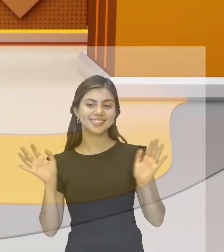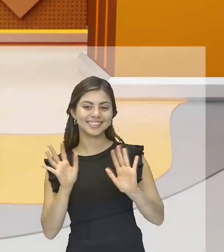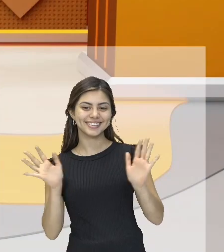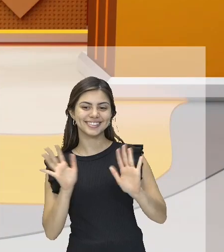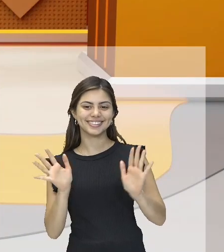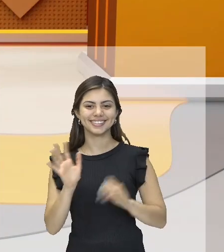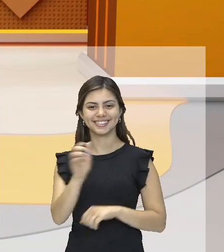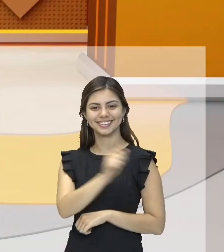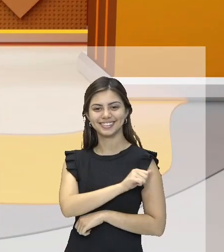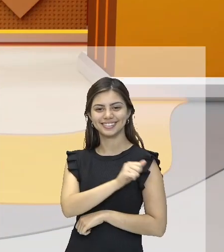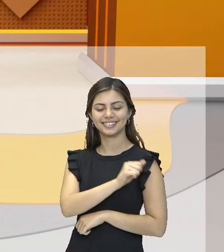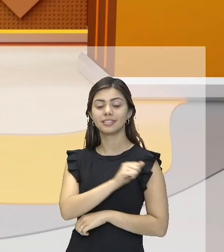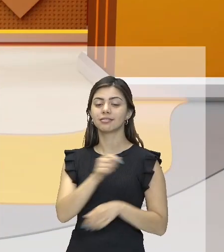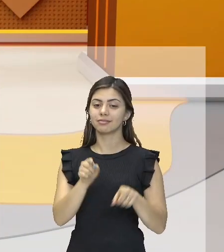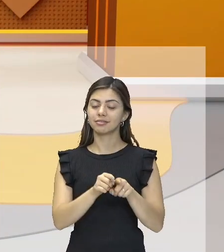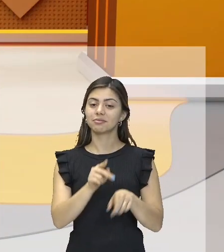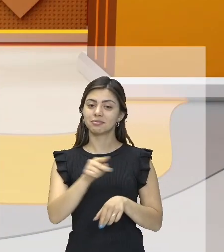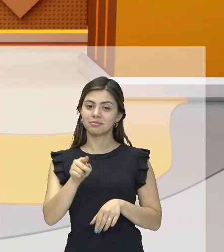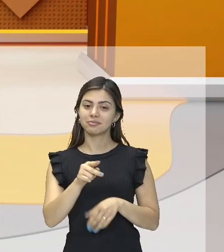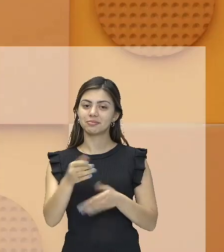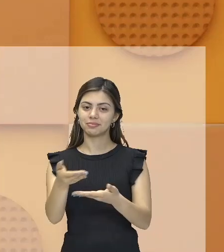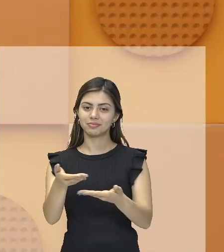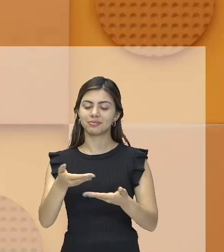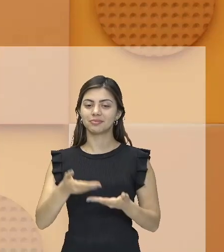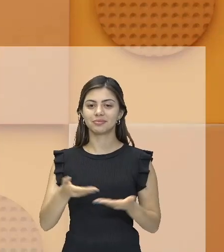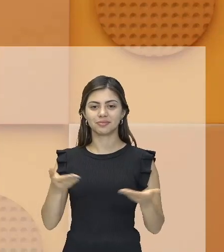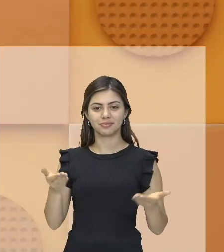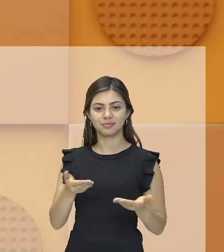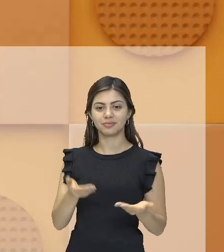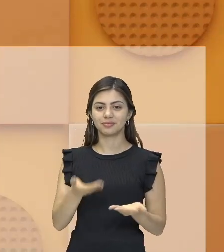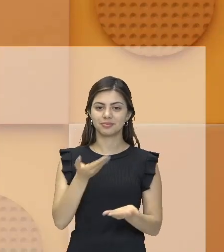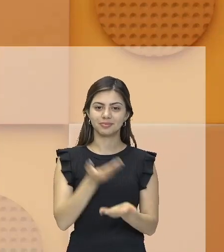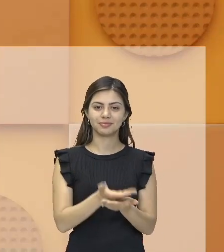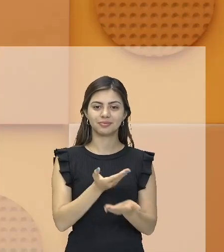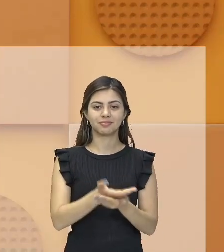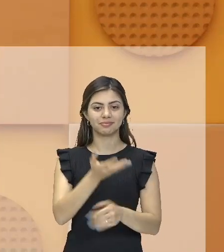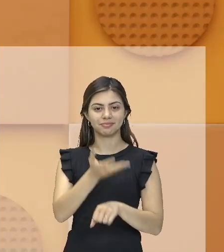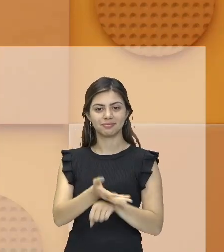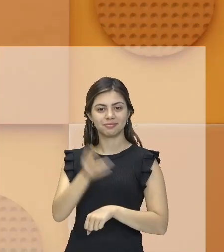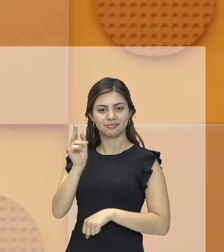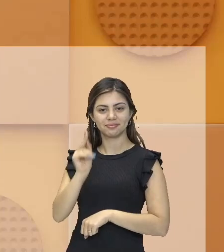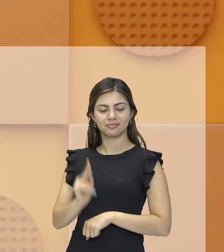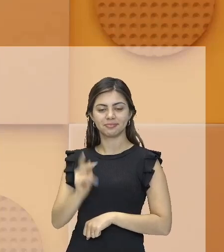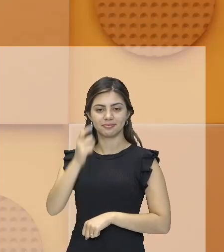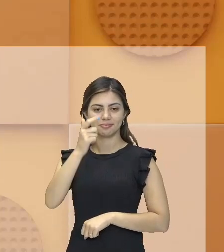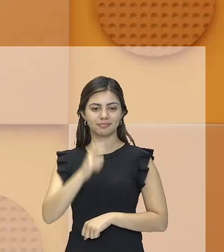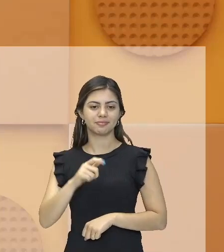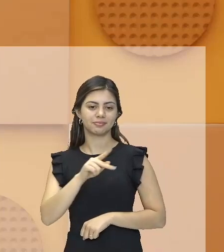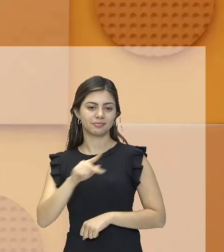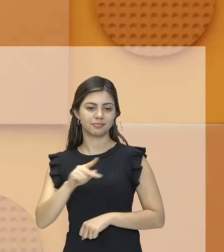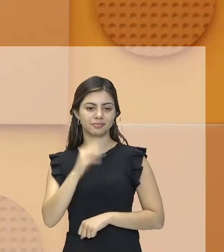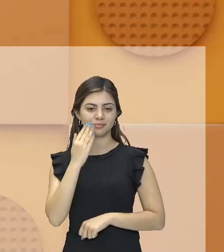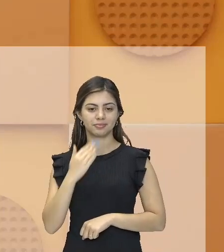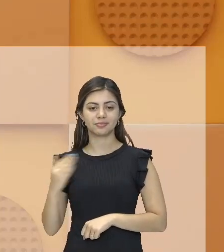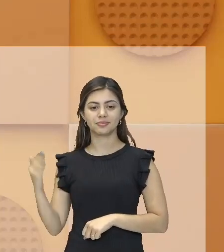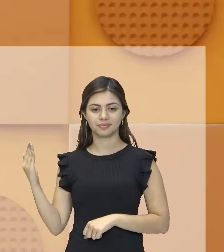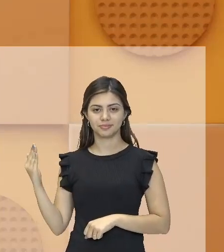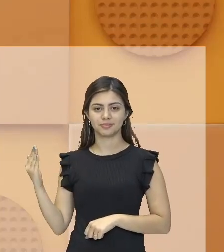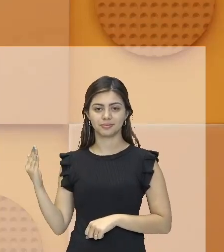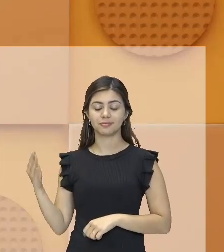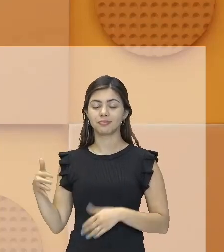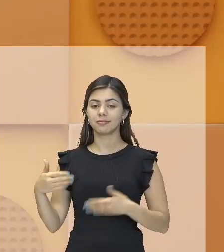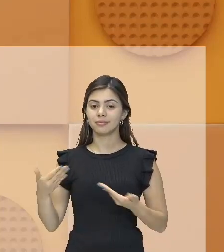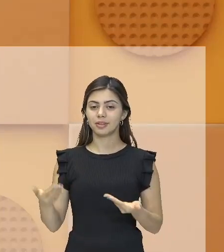Olá, queridos alunos e professores, sejam bem-vindos a mais uma aula de História. Eu sou a professora Michele Santos